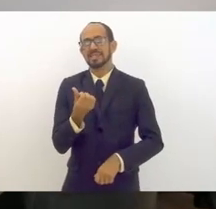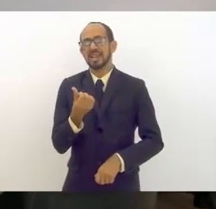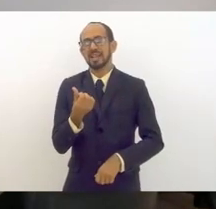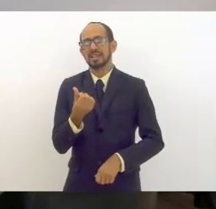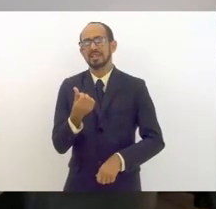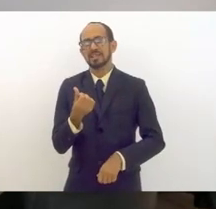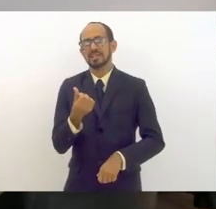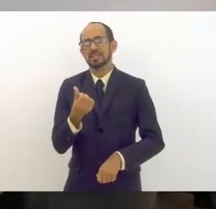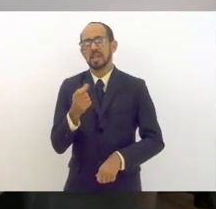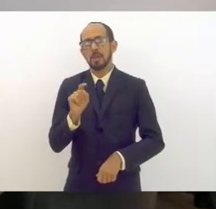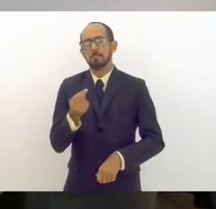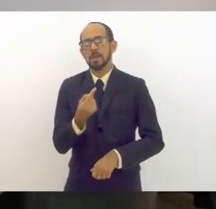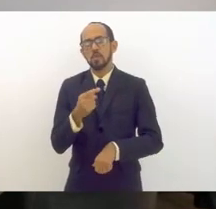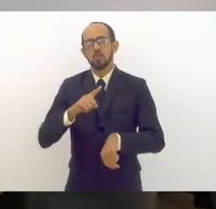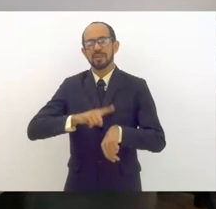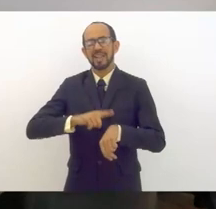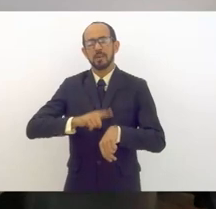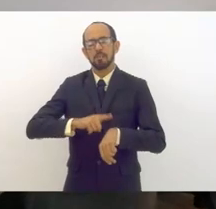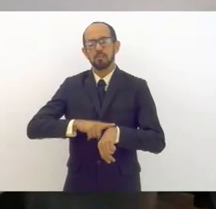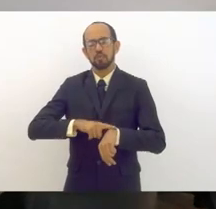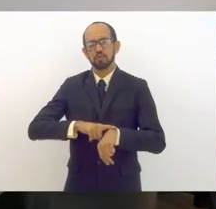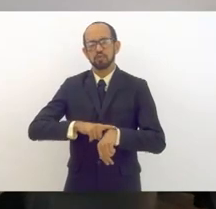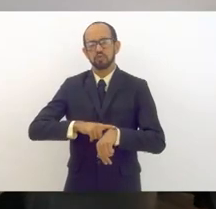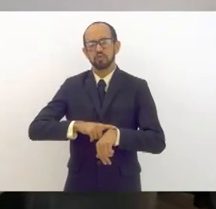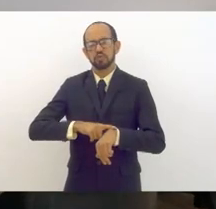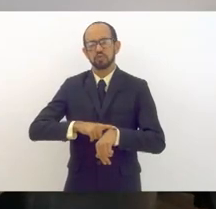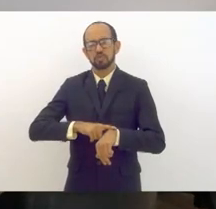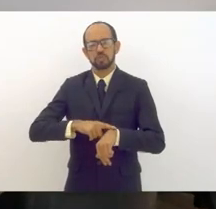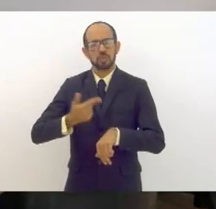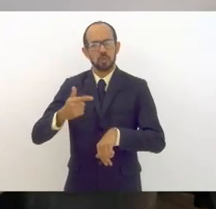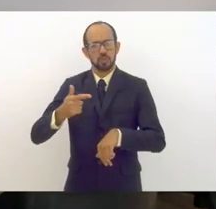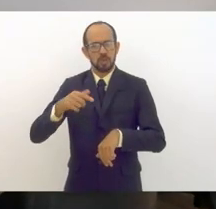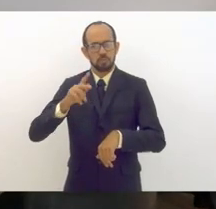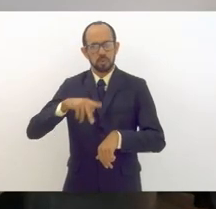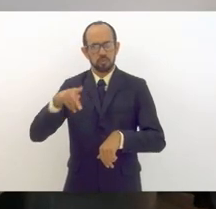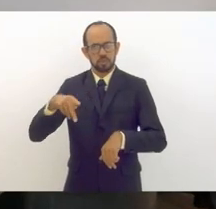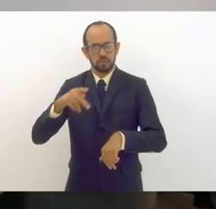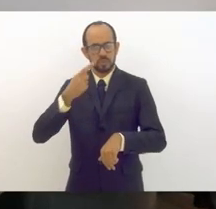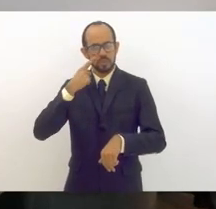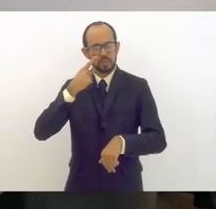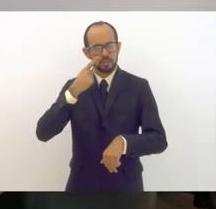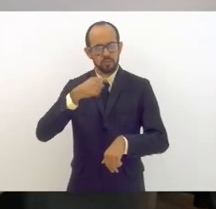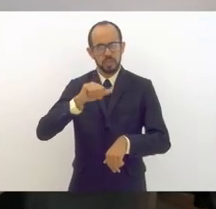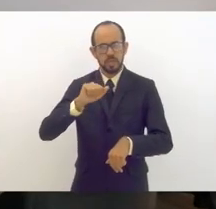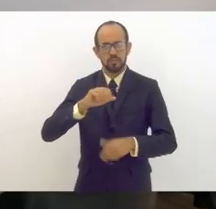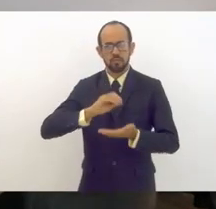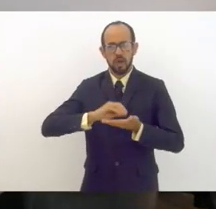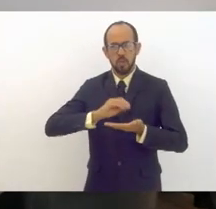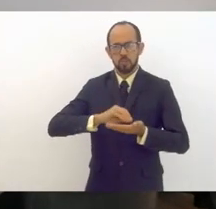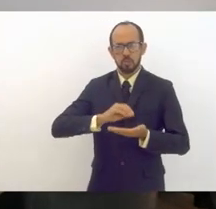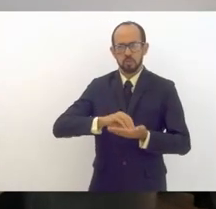mil tempos de aula sem professor. E a gente vê aqui essa carência de 13 mil,